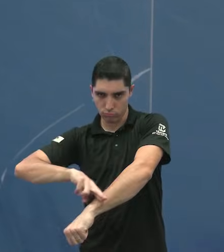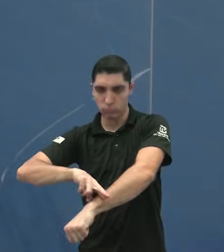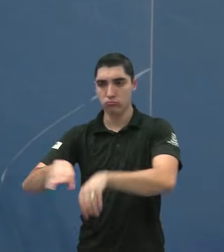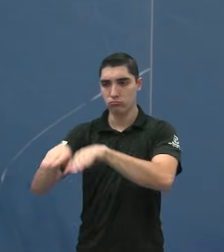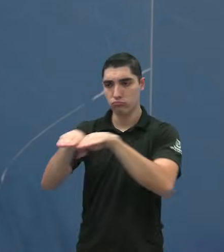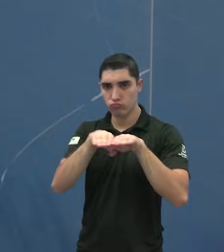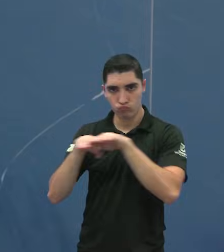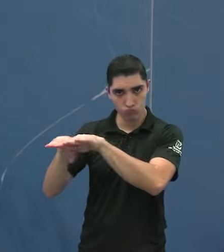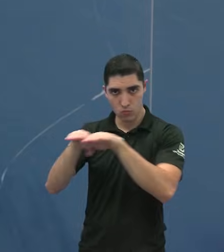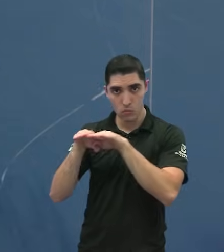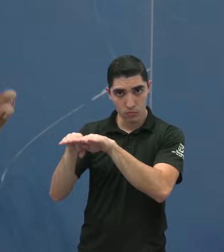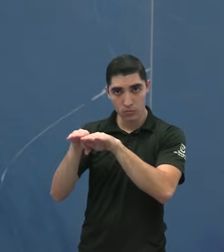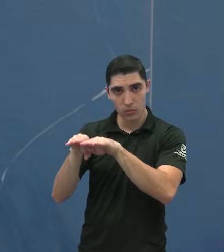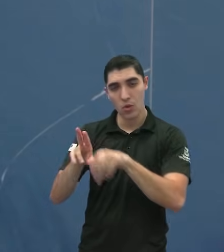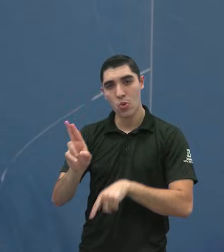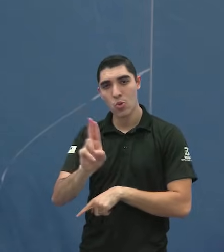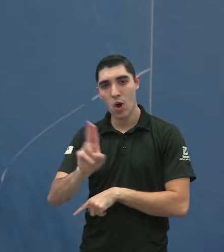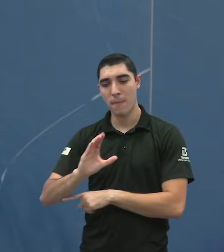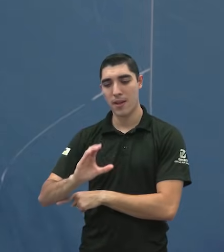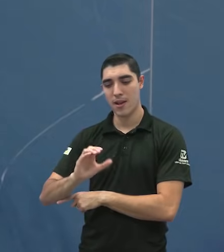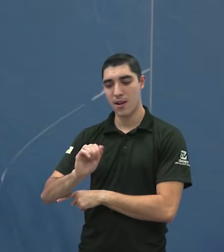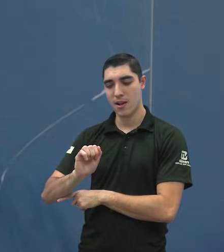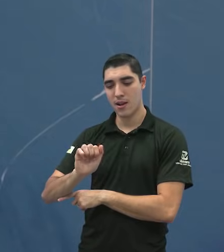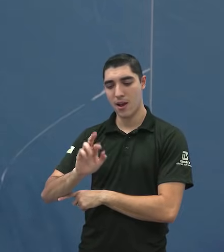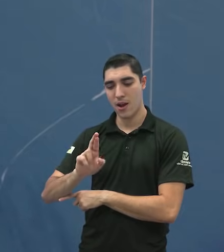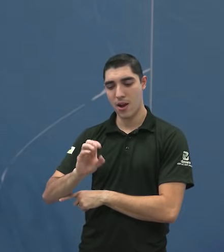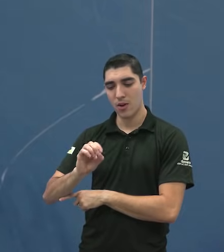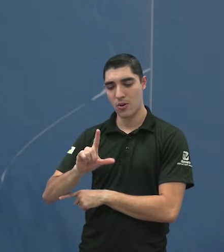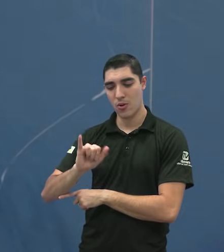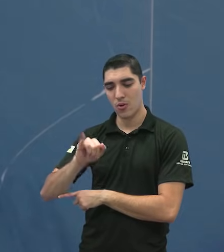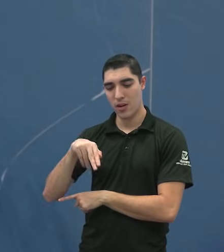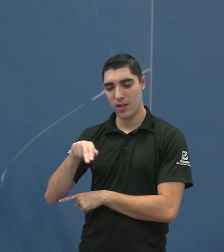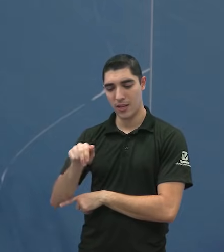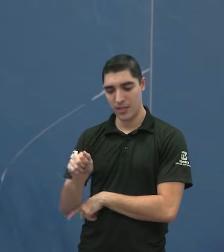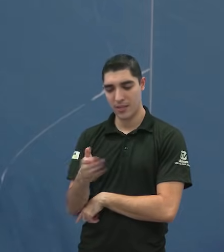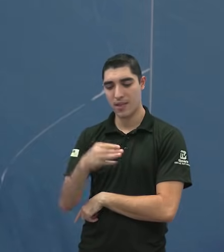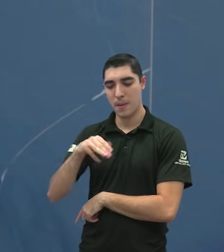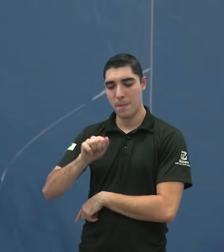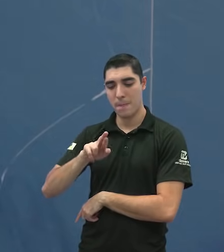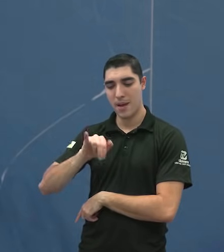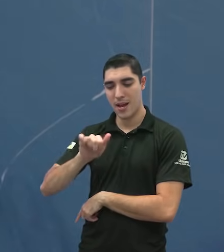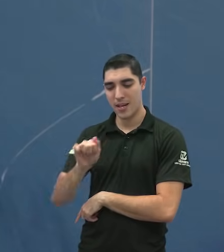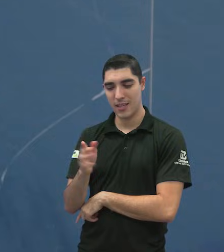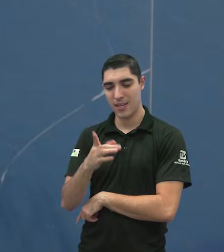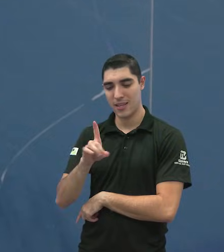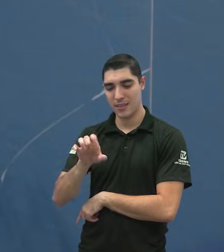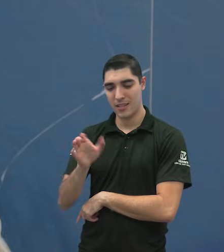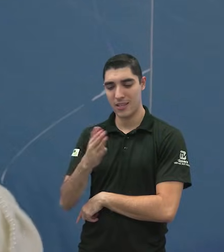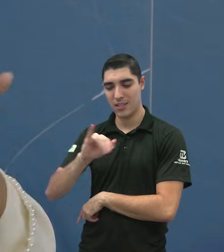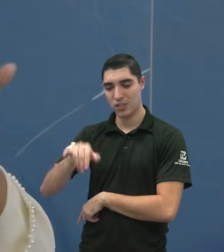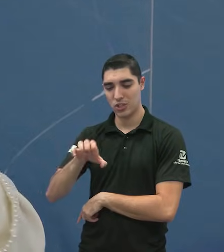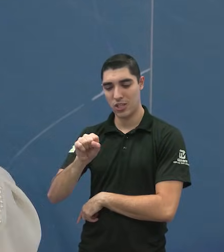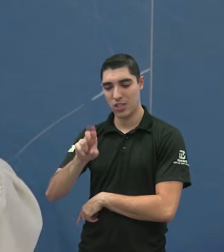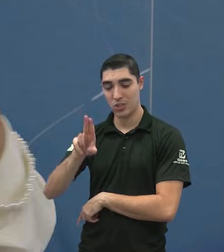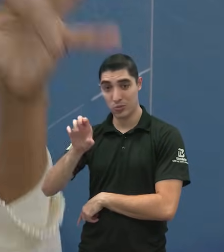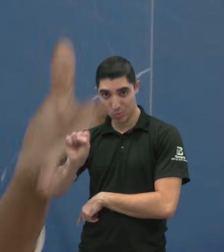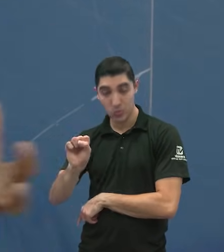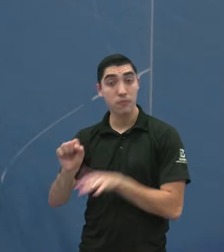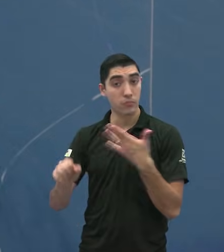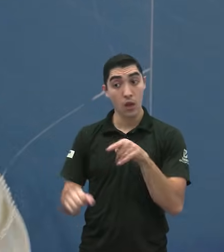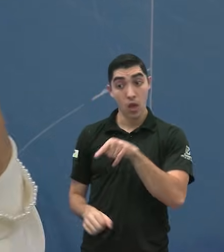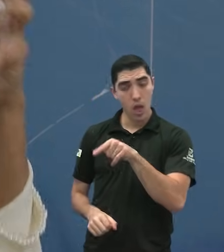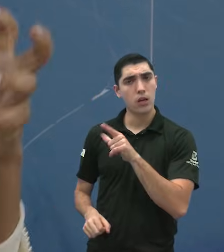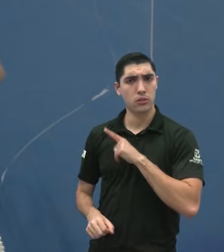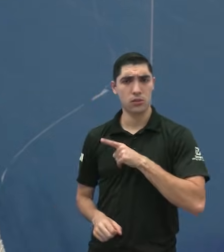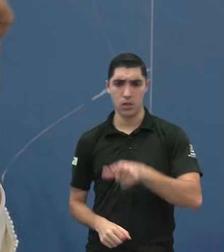étnico-racial, batizada com Carolina Maria de Jesus também, né? E essas políticas foi aprovada